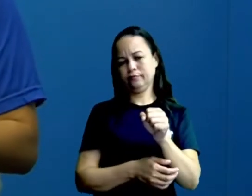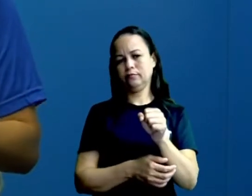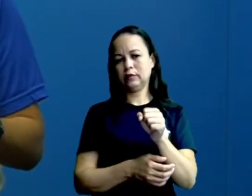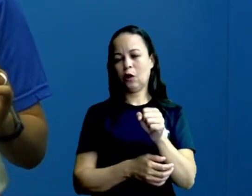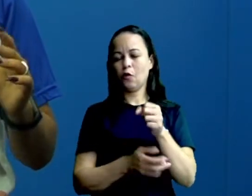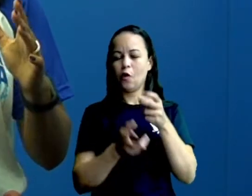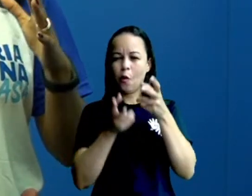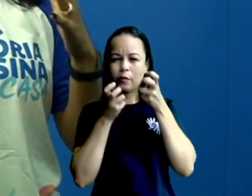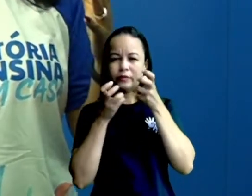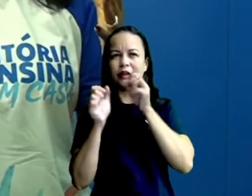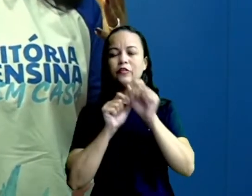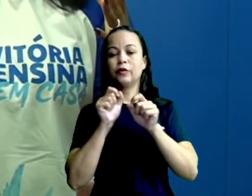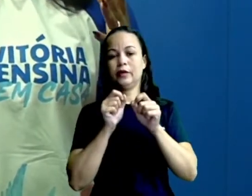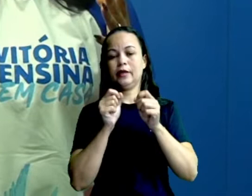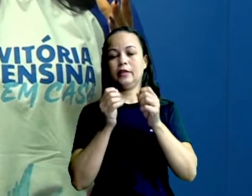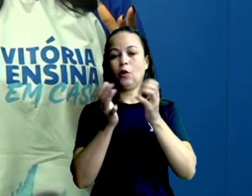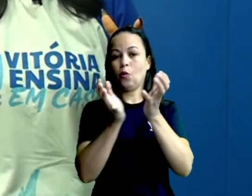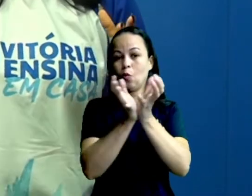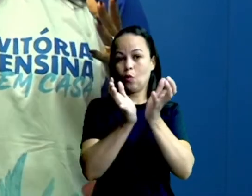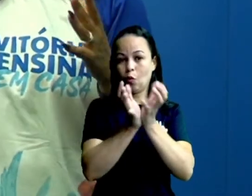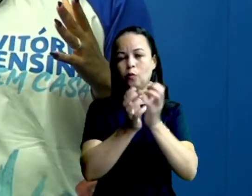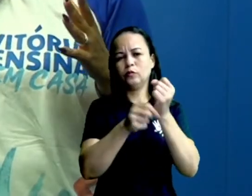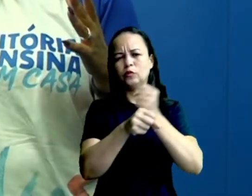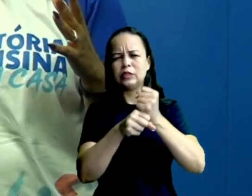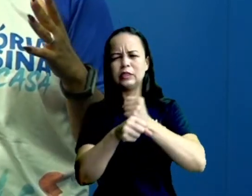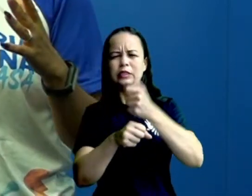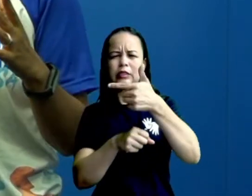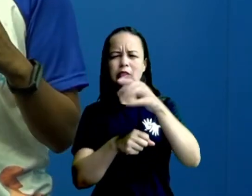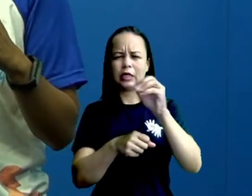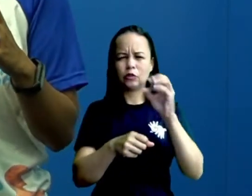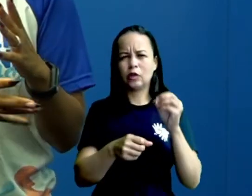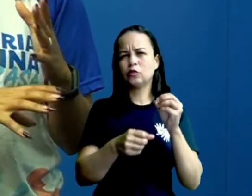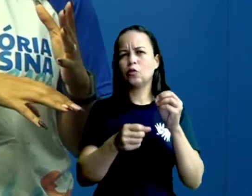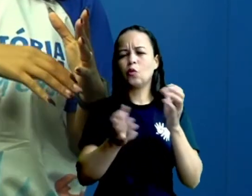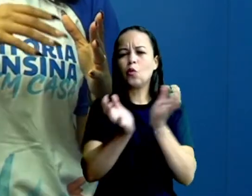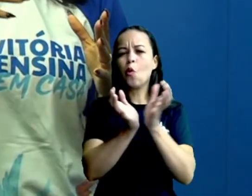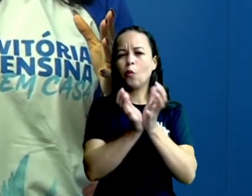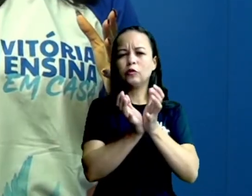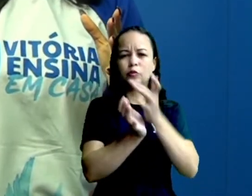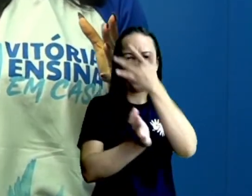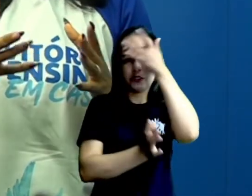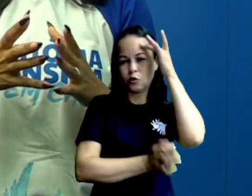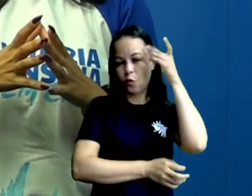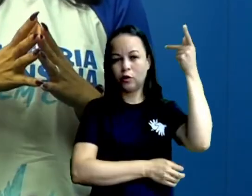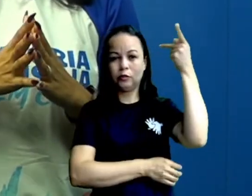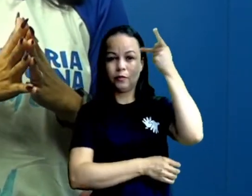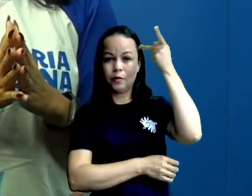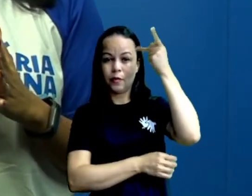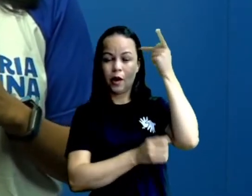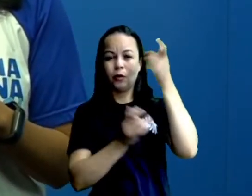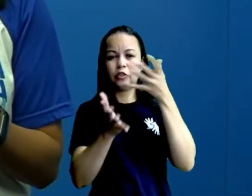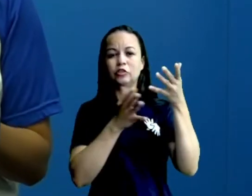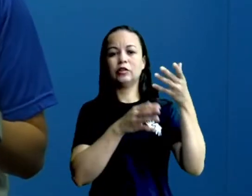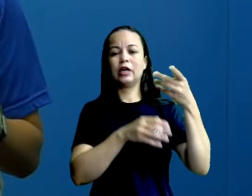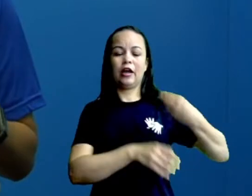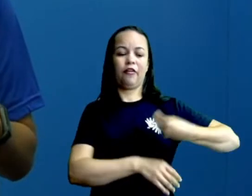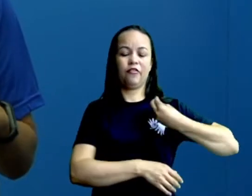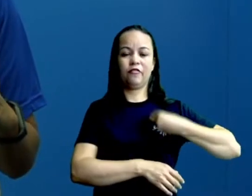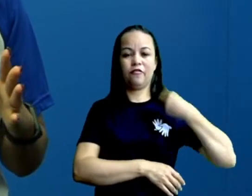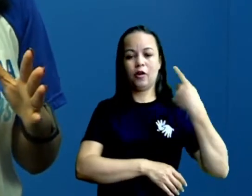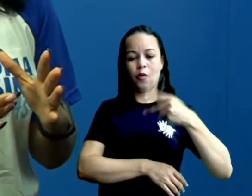certo? Grupos de colonos paulistas, ou seja, paulistas que viviam, por aqui no